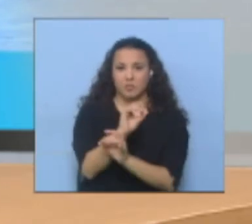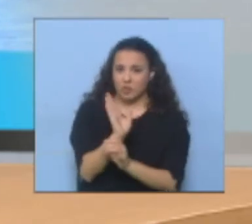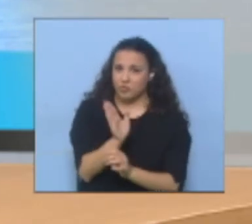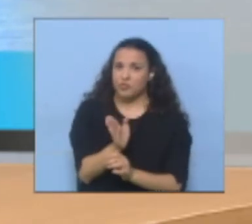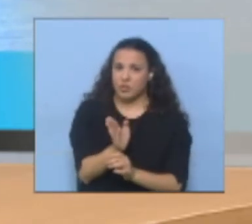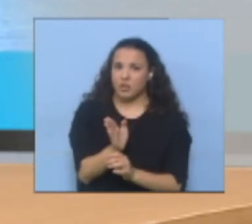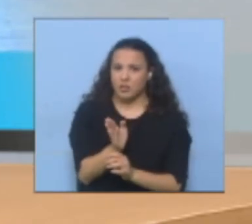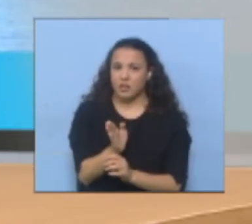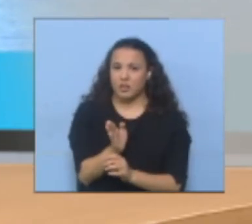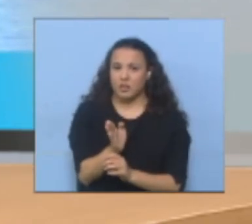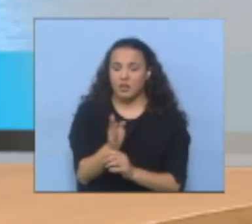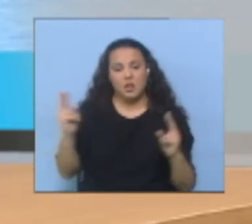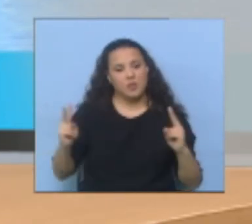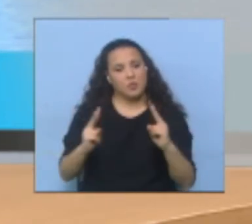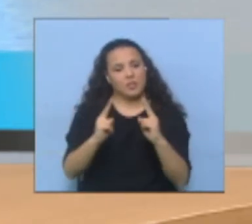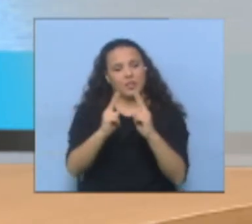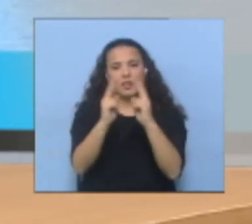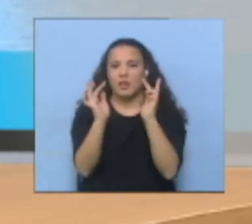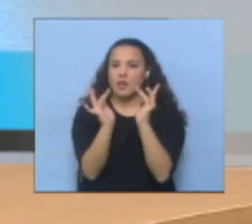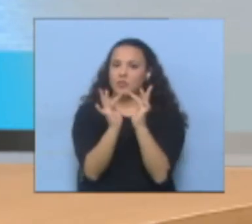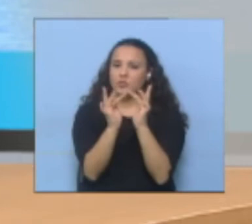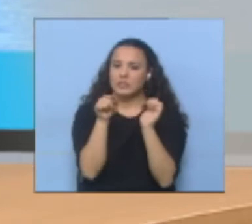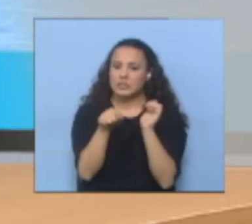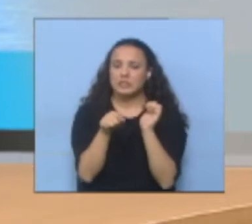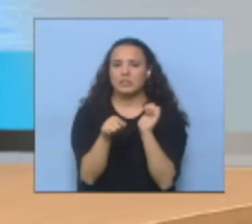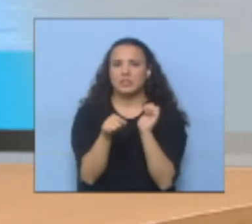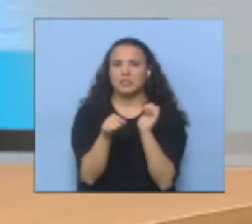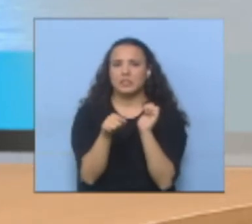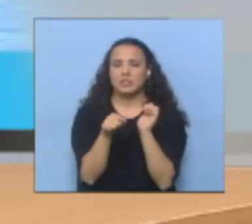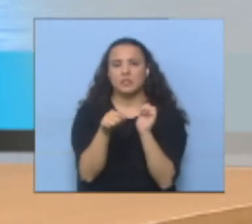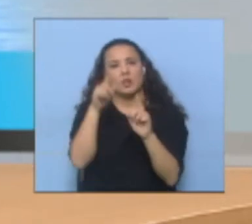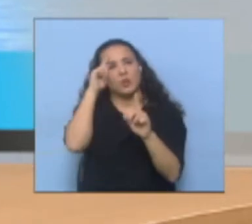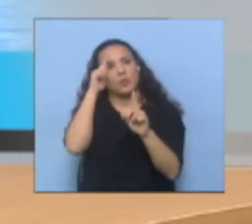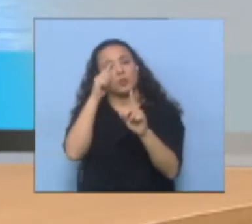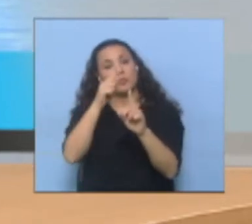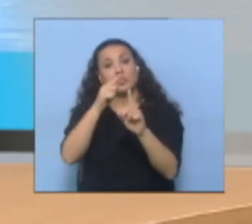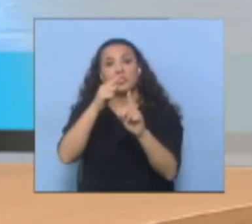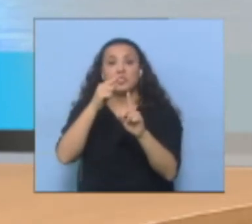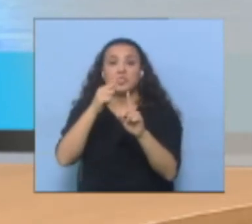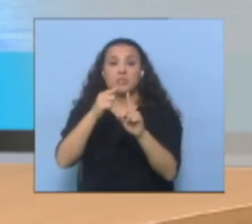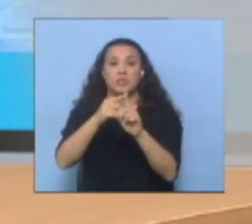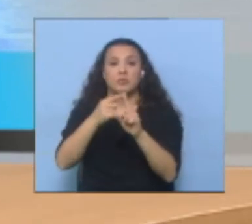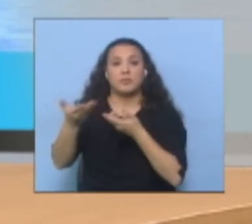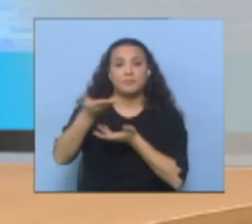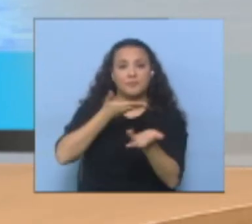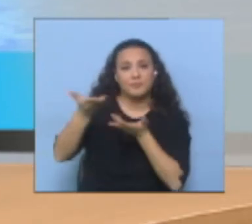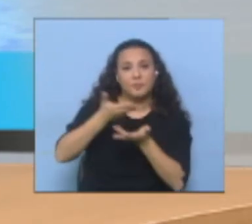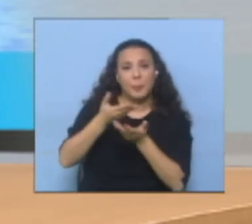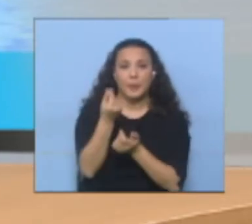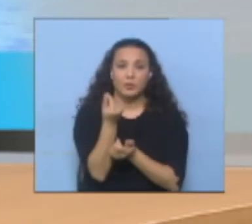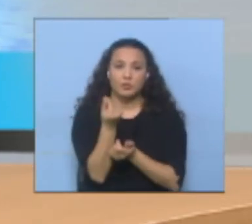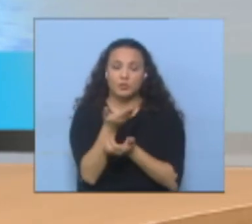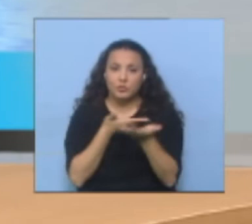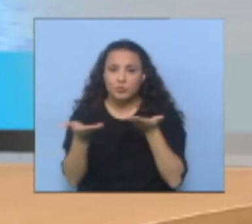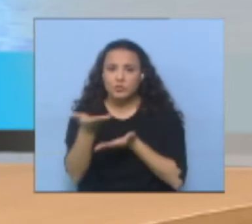e, portanto, estes encontros, estes contactos com o objetivo de estabelecimento de parcerias de negócio são estabelecidos durante